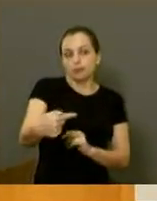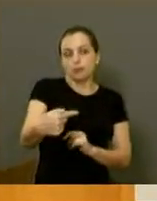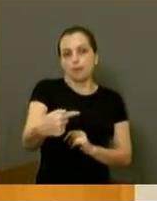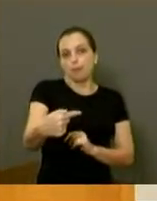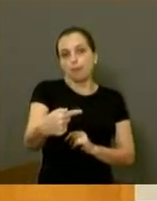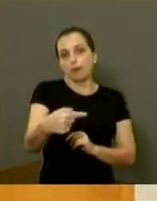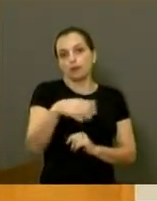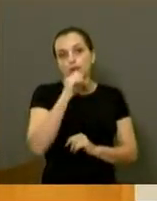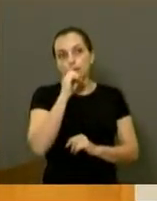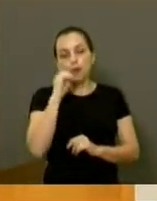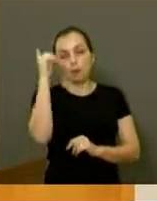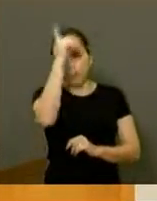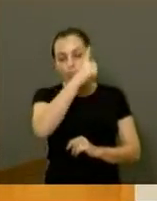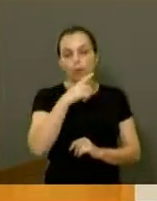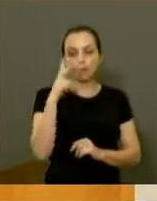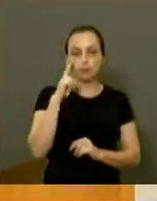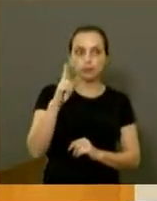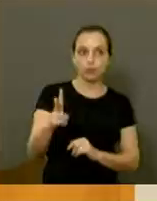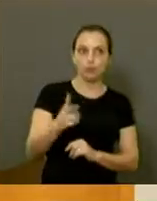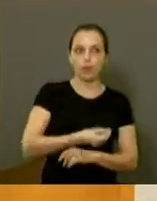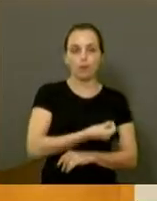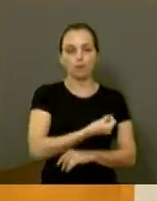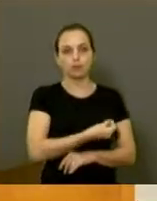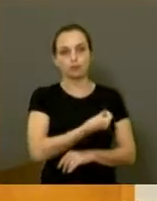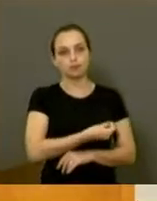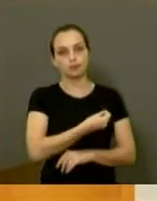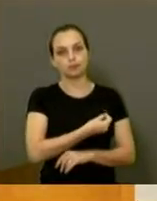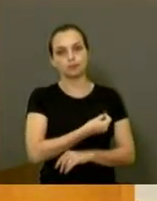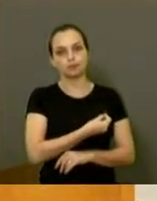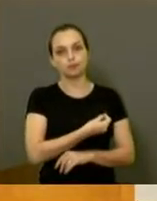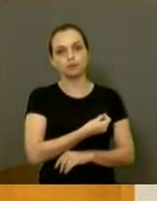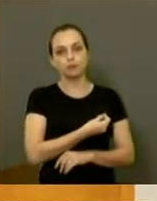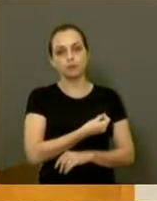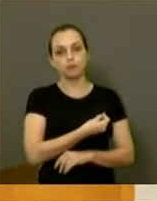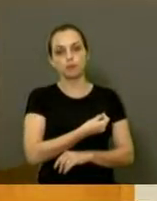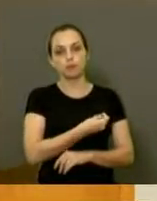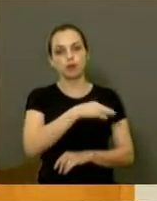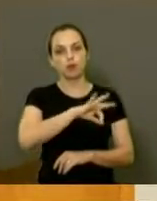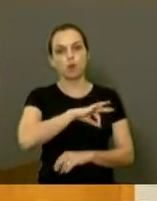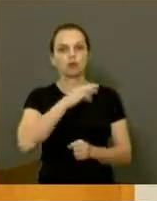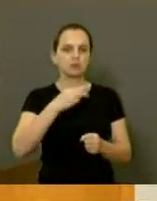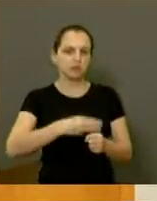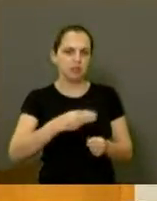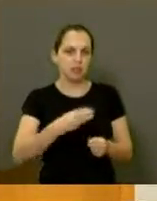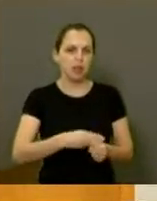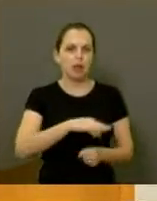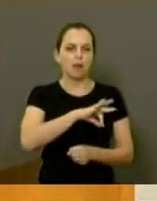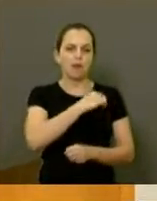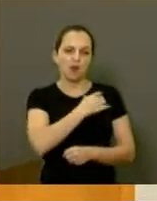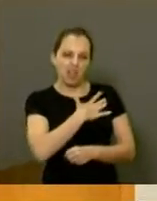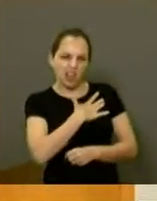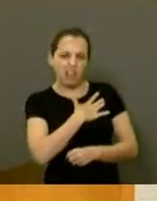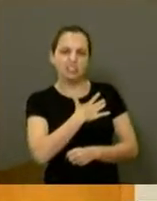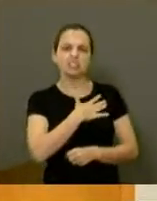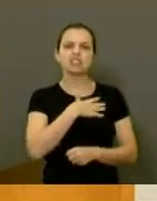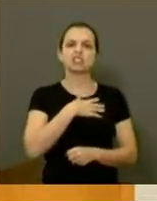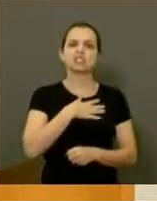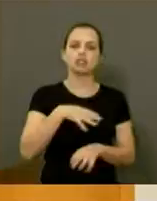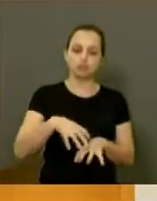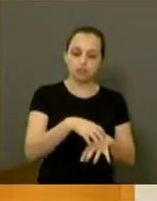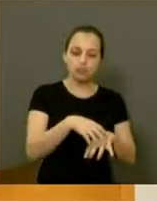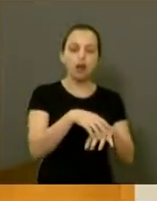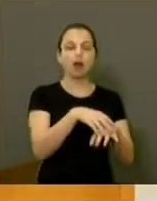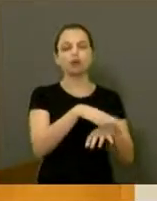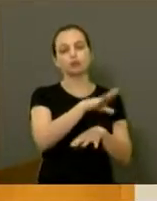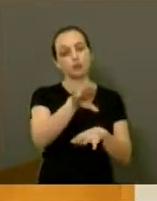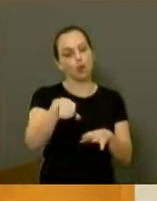Primeiro final de semana, a gente viu a participação da Guarda Municipal, da Polícia Militar, setor de